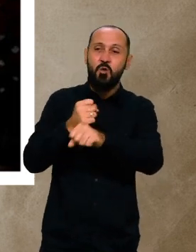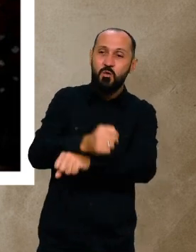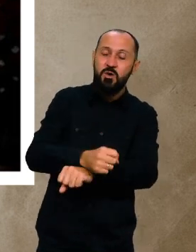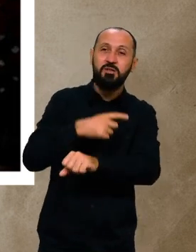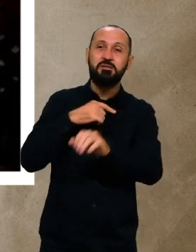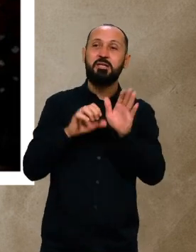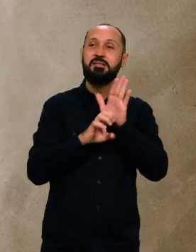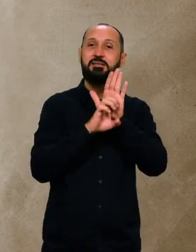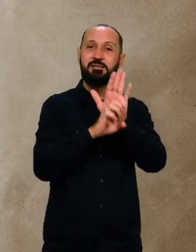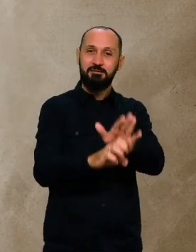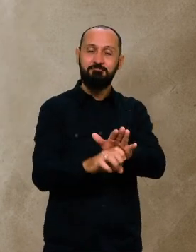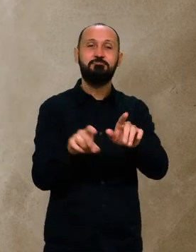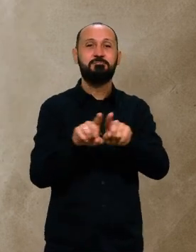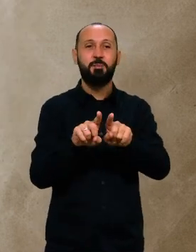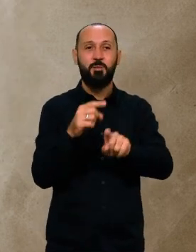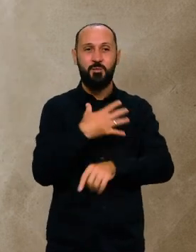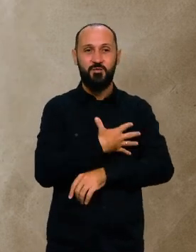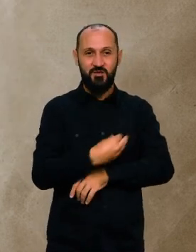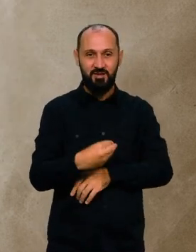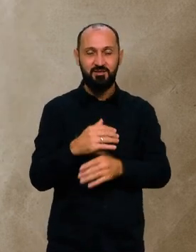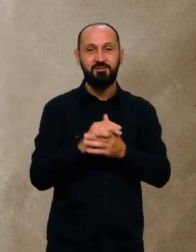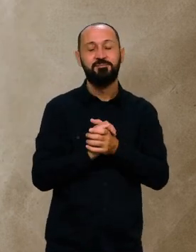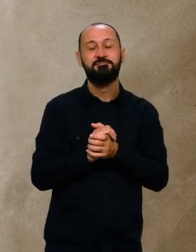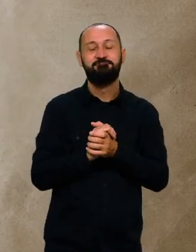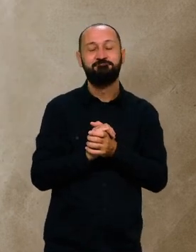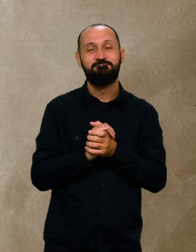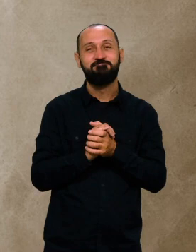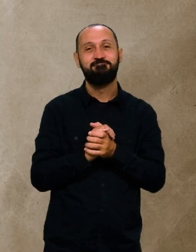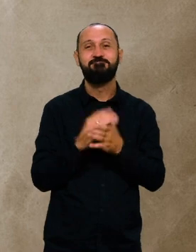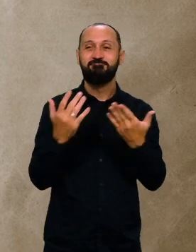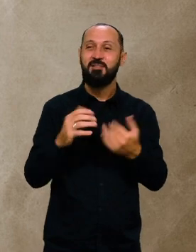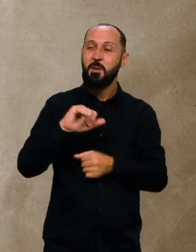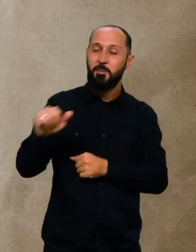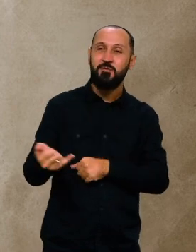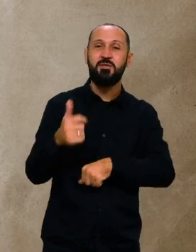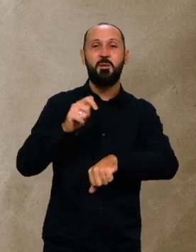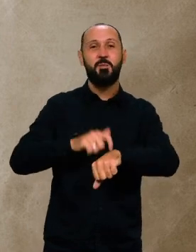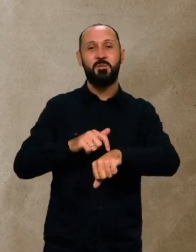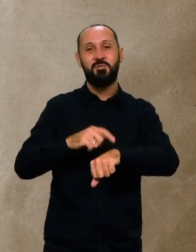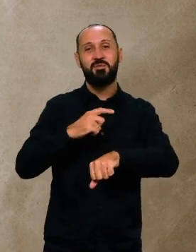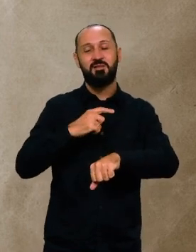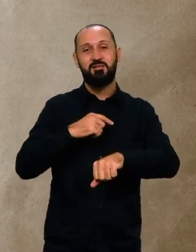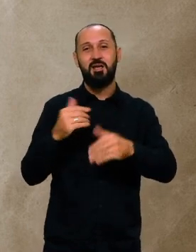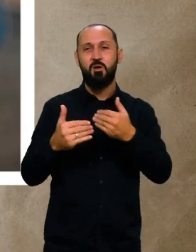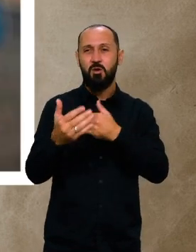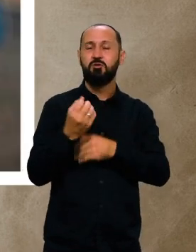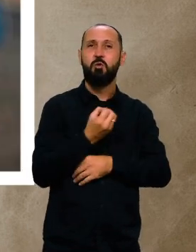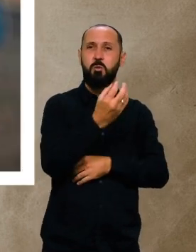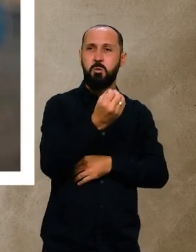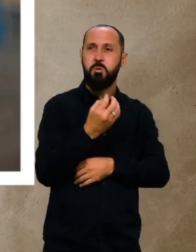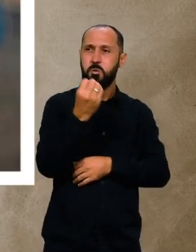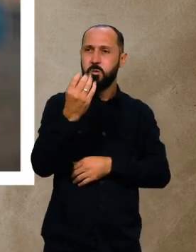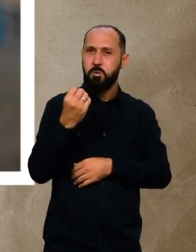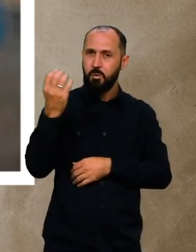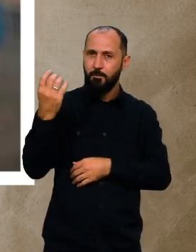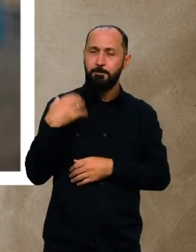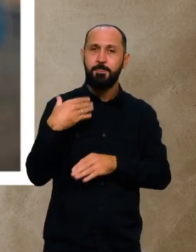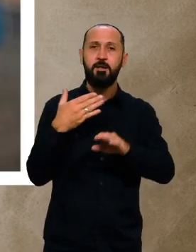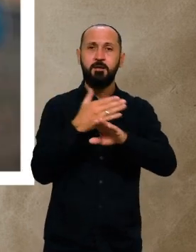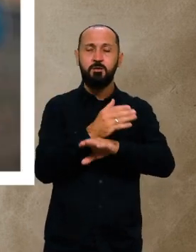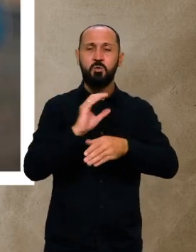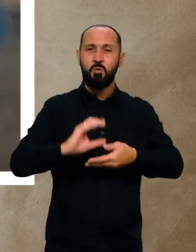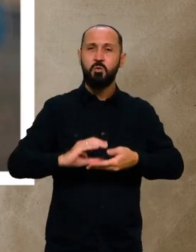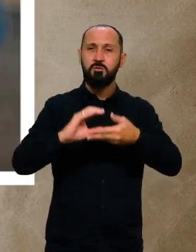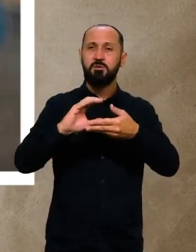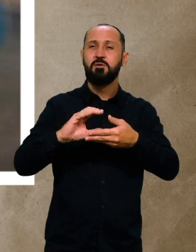muito empenhado em ser exemplo também para o seu filho. Aí é aproveitar os momentos que a gente tem, né? Que agora eu estou viajando mais, né? Sim. E